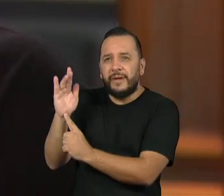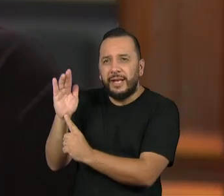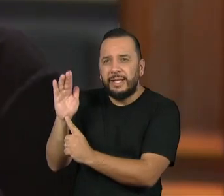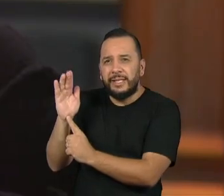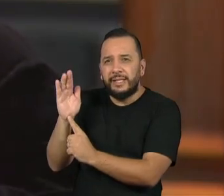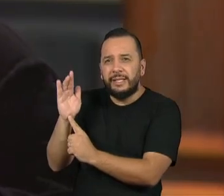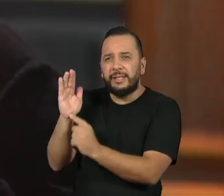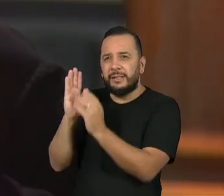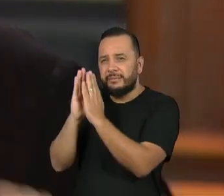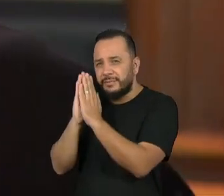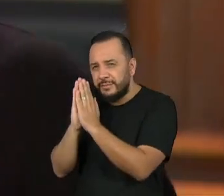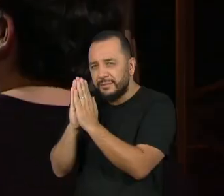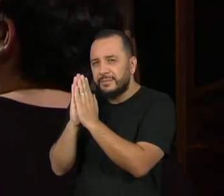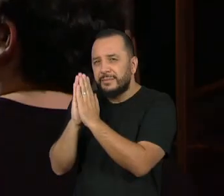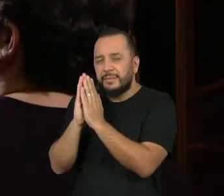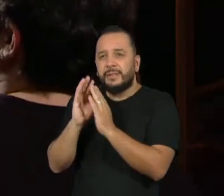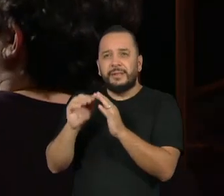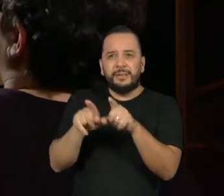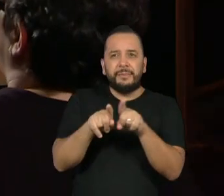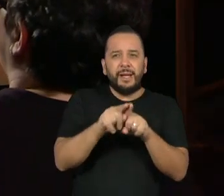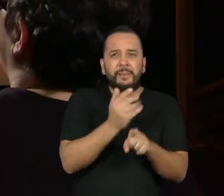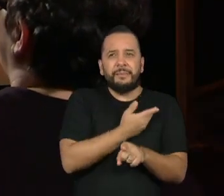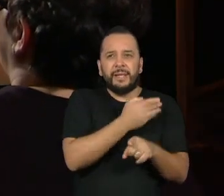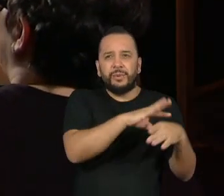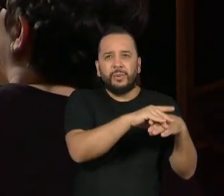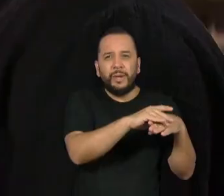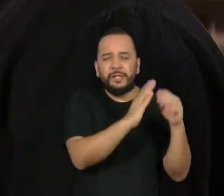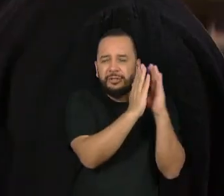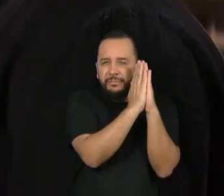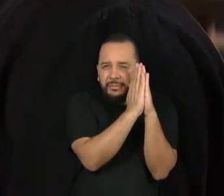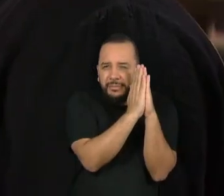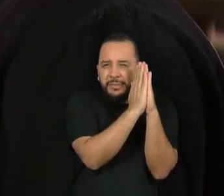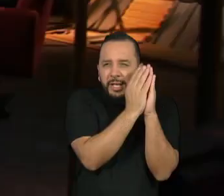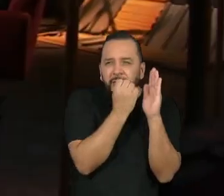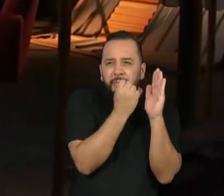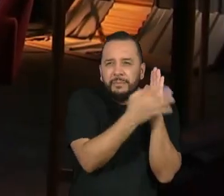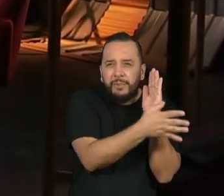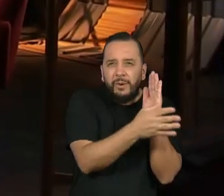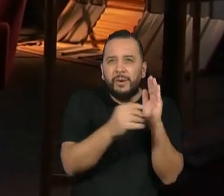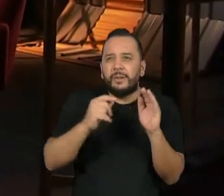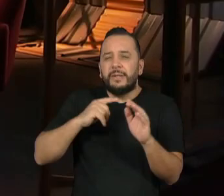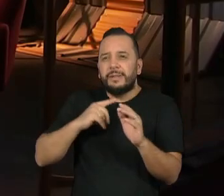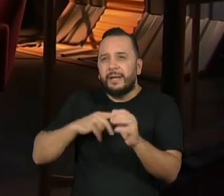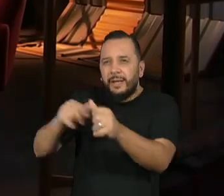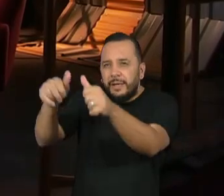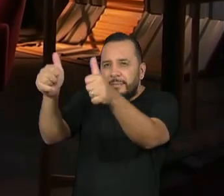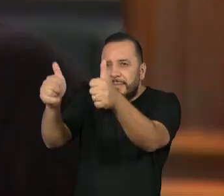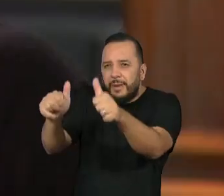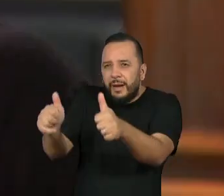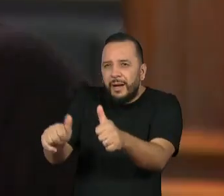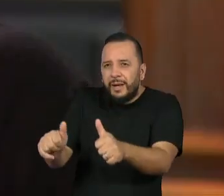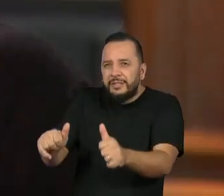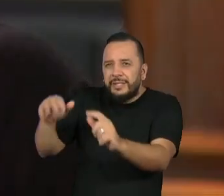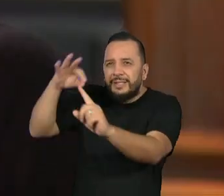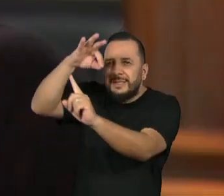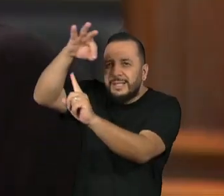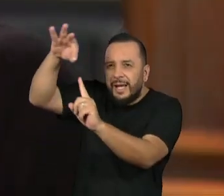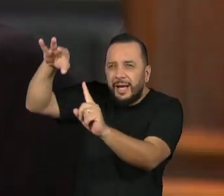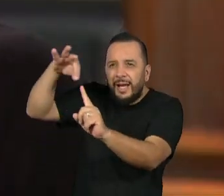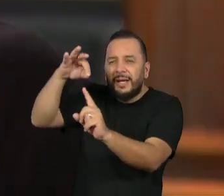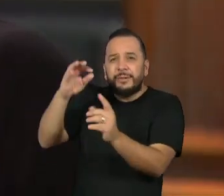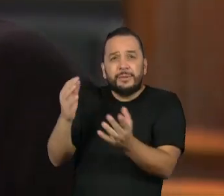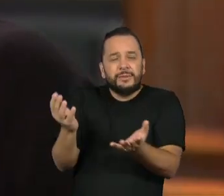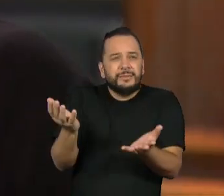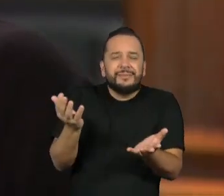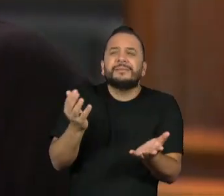mentalizar para um amigo doença ali infantil o Expedito ali e daí eu acho que ele foi me batendo uma